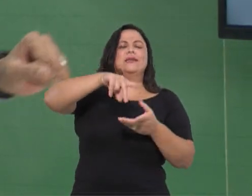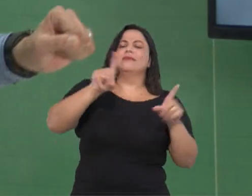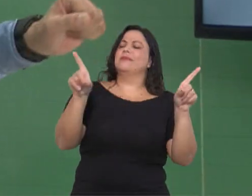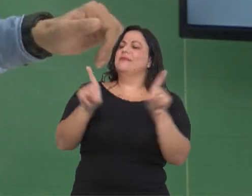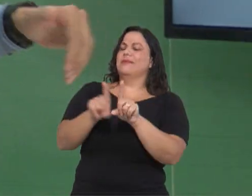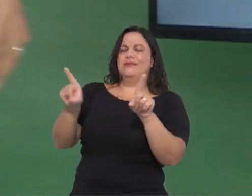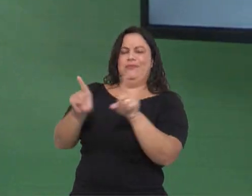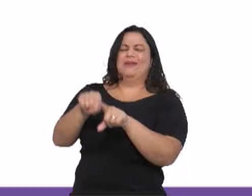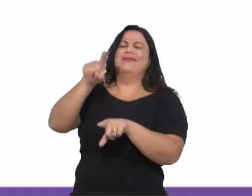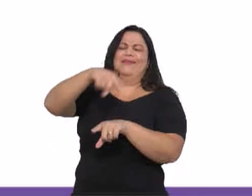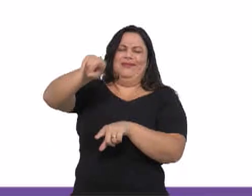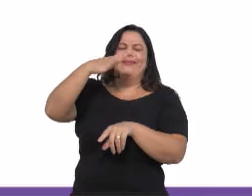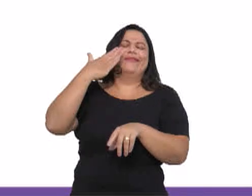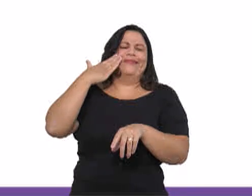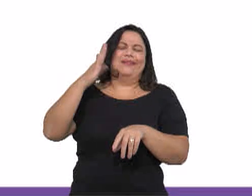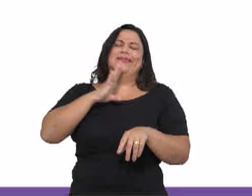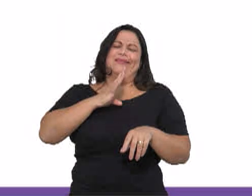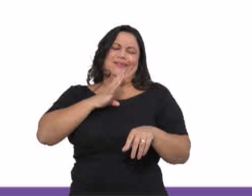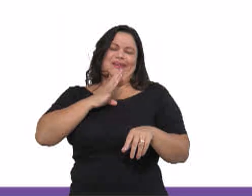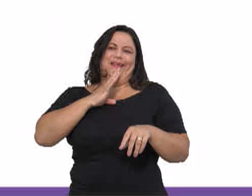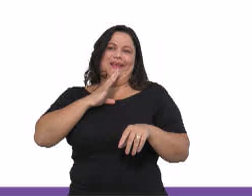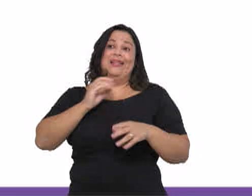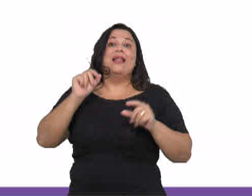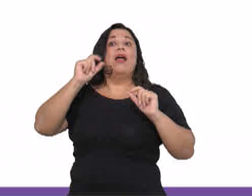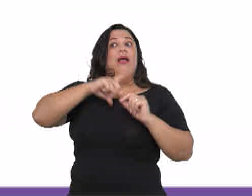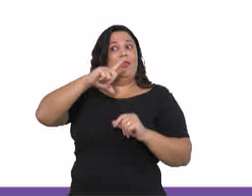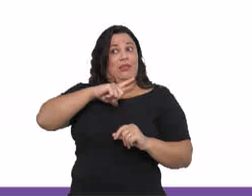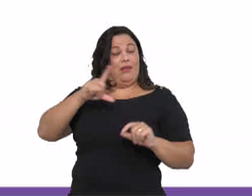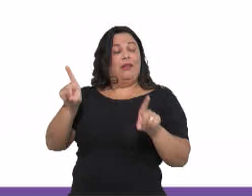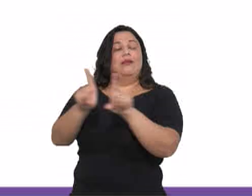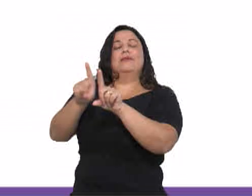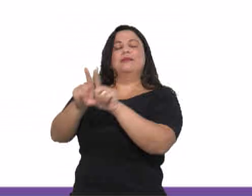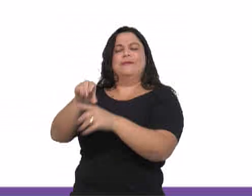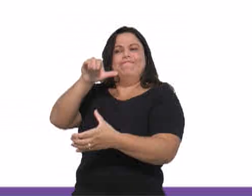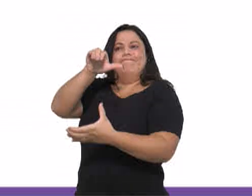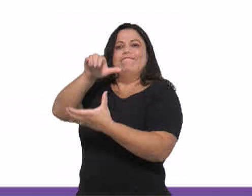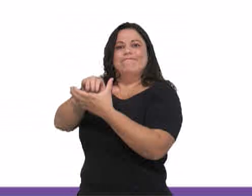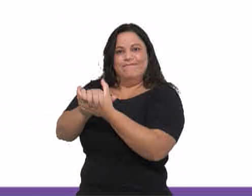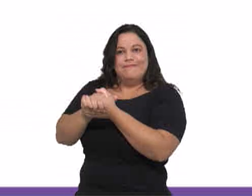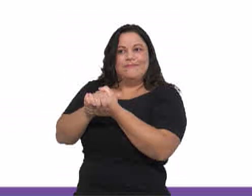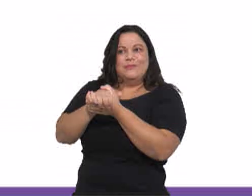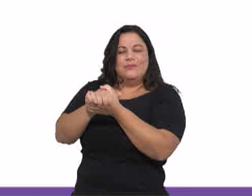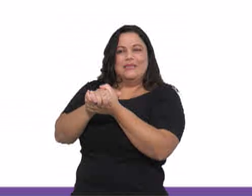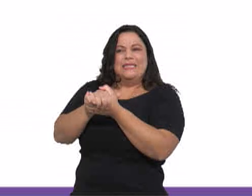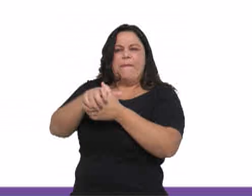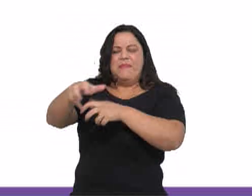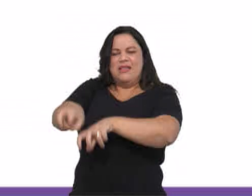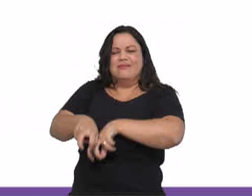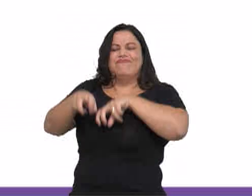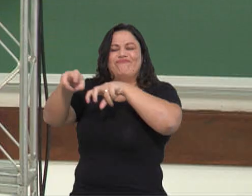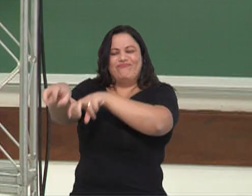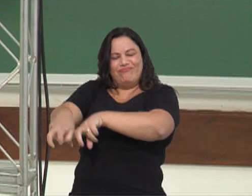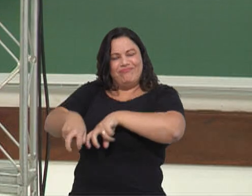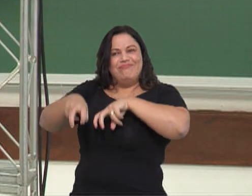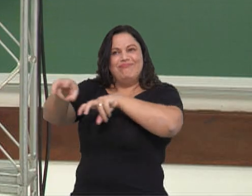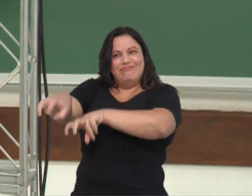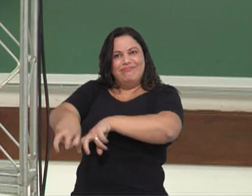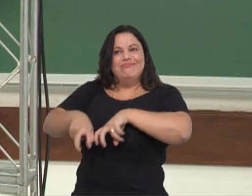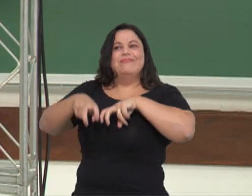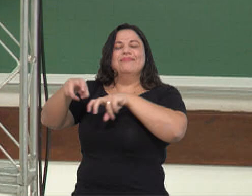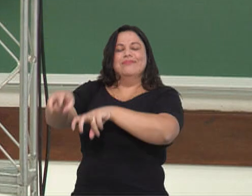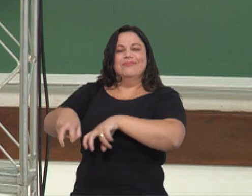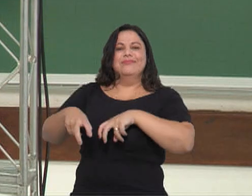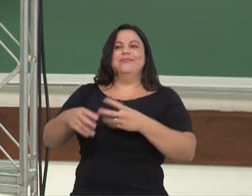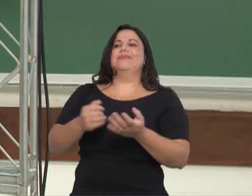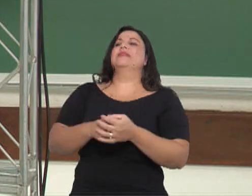vocês conhecem bem. O casamento caipira, aqui vem um elemento religioso novamente, então, com o padre, o noivo, a